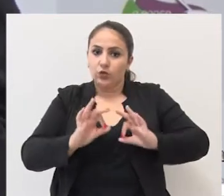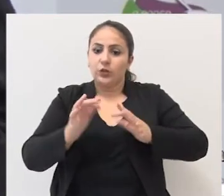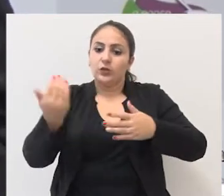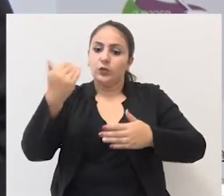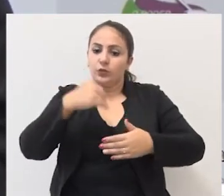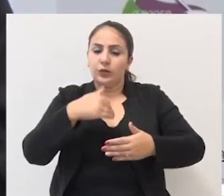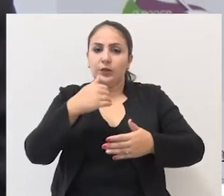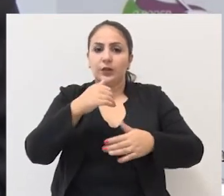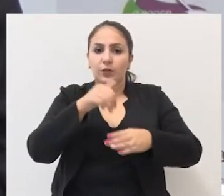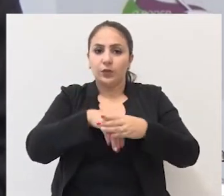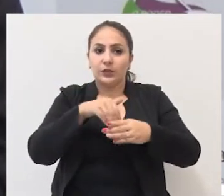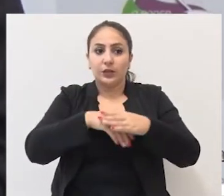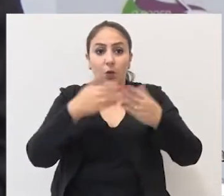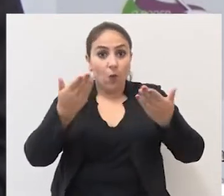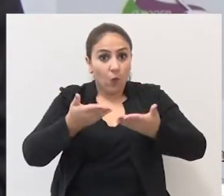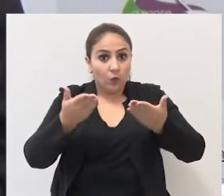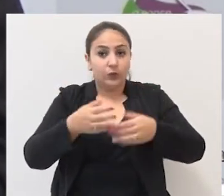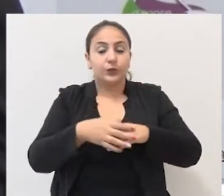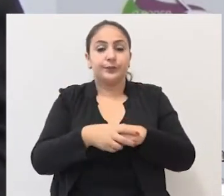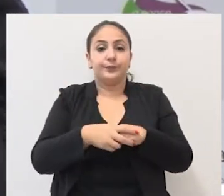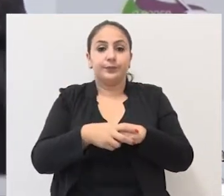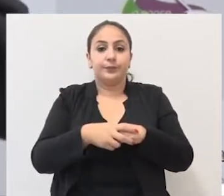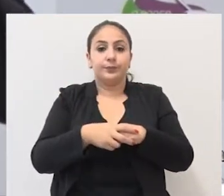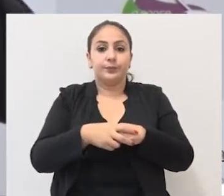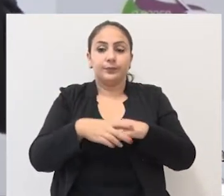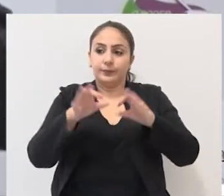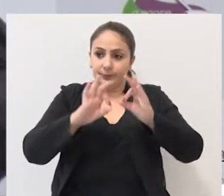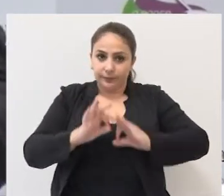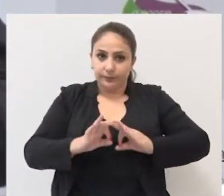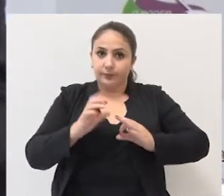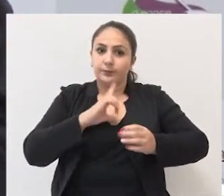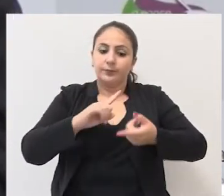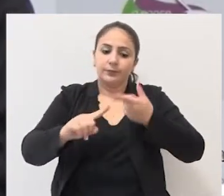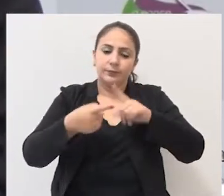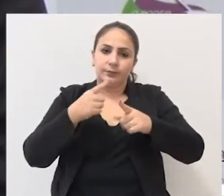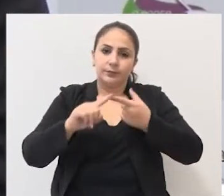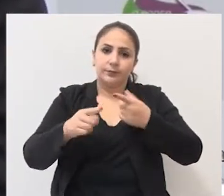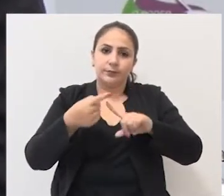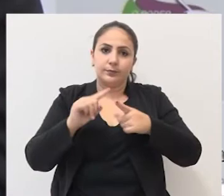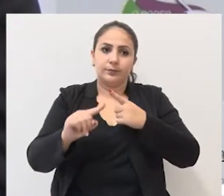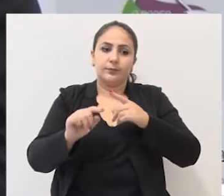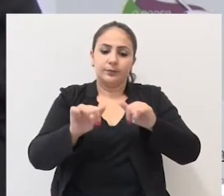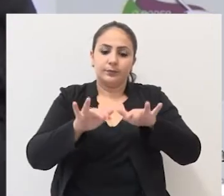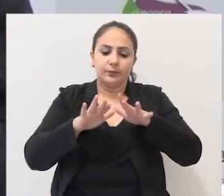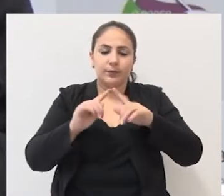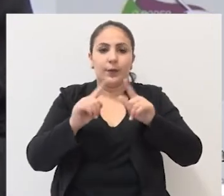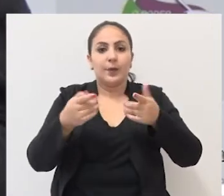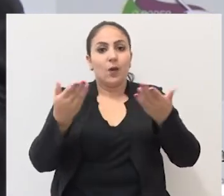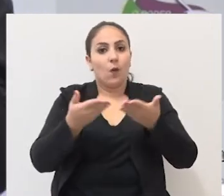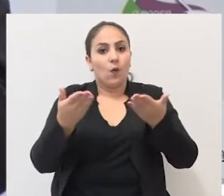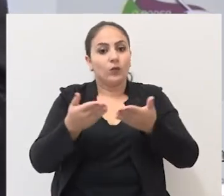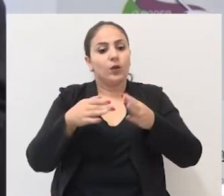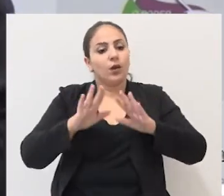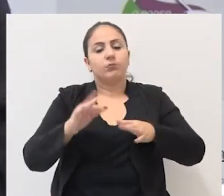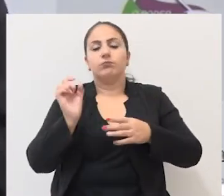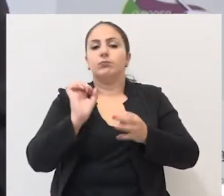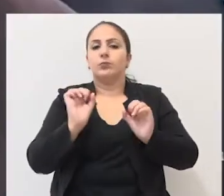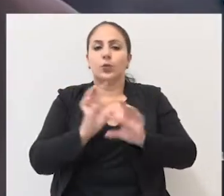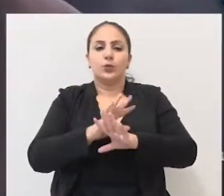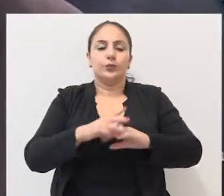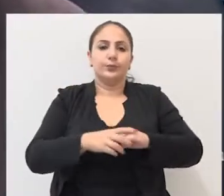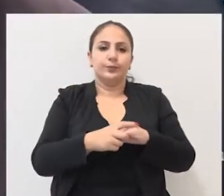projeto viria à votação hoje, né, vereador Matheus? Que o projeto seria debatido em plenário e hoje está aqui